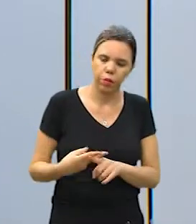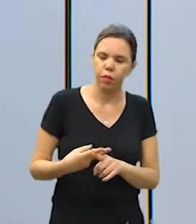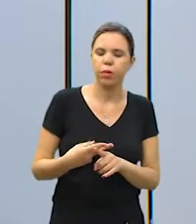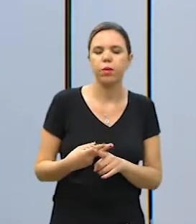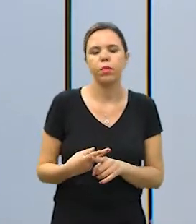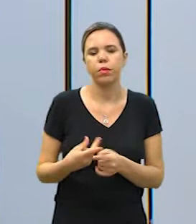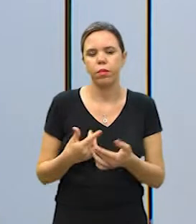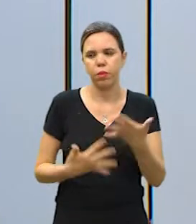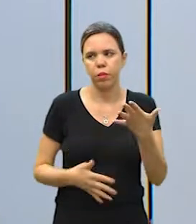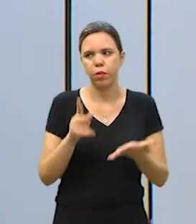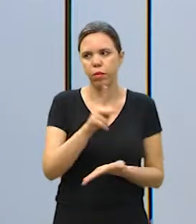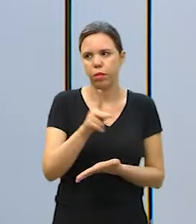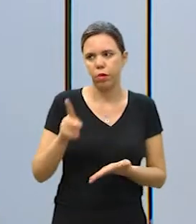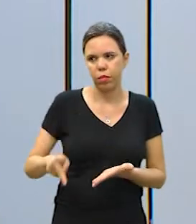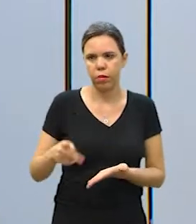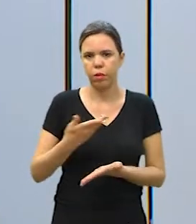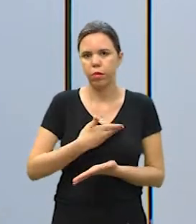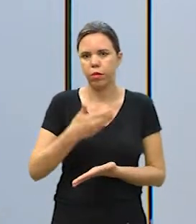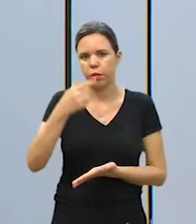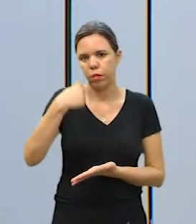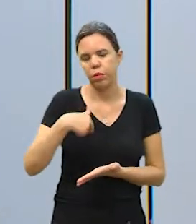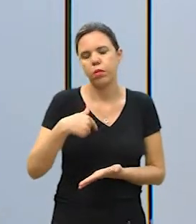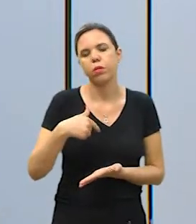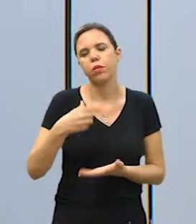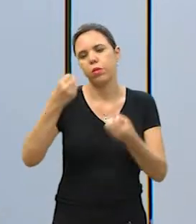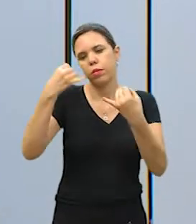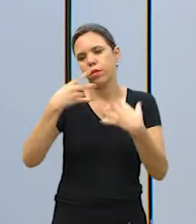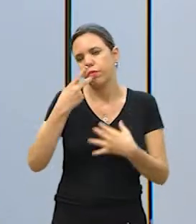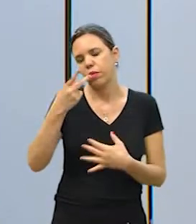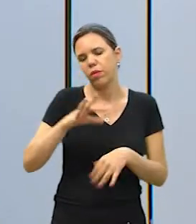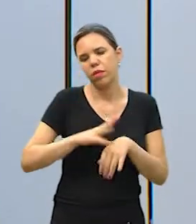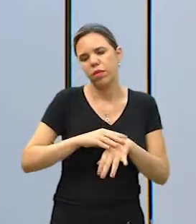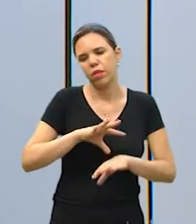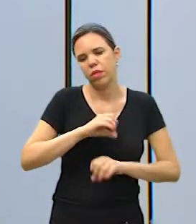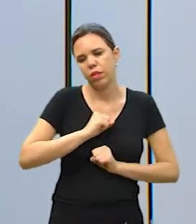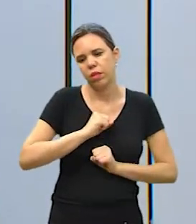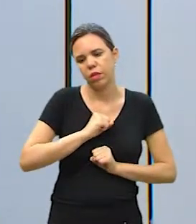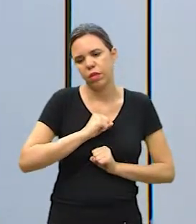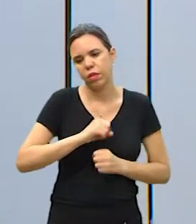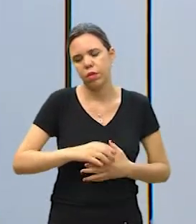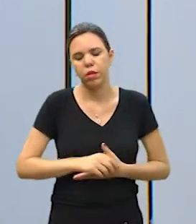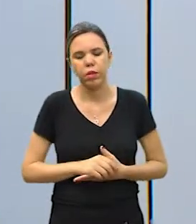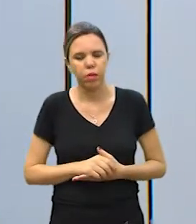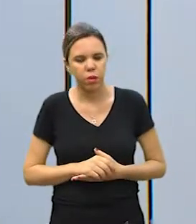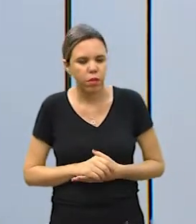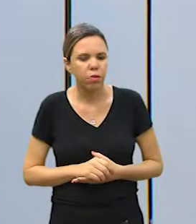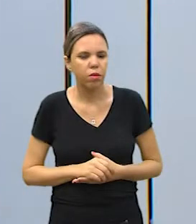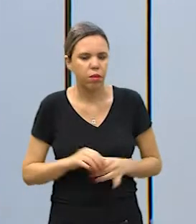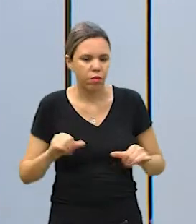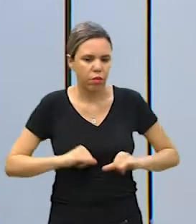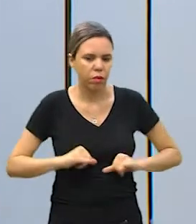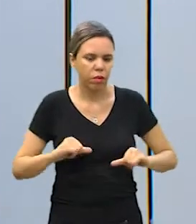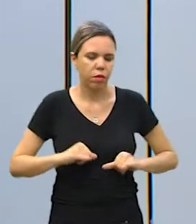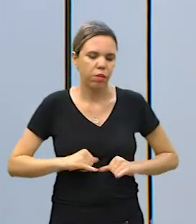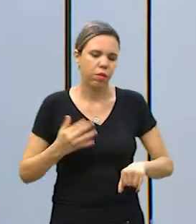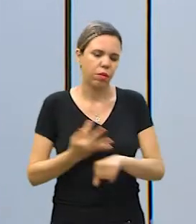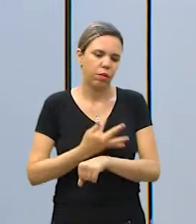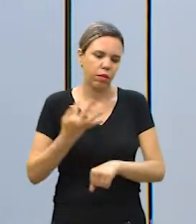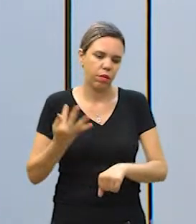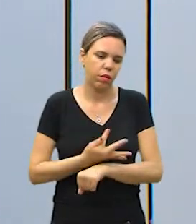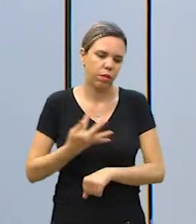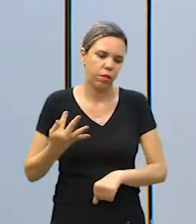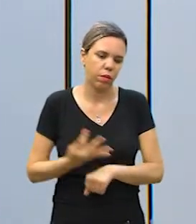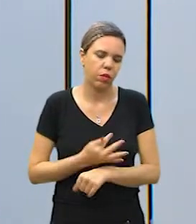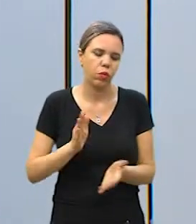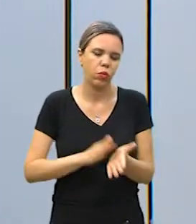desdobrar. Vários professores, amigos meus, Gabriel, relataram que estão doentes. Estão doentes devido à